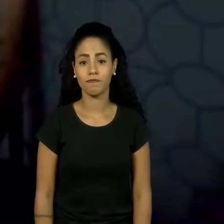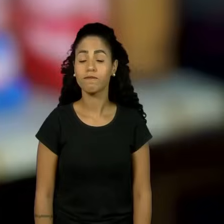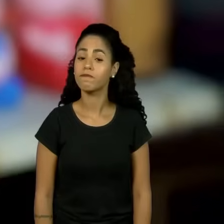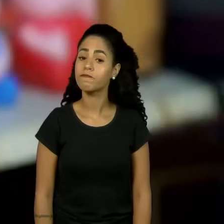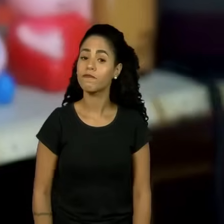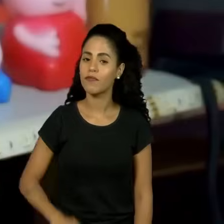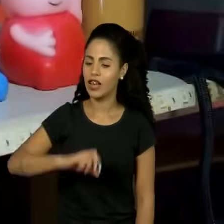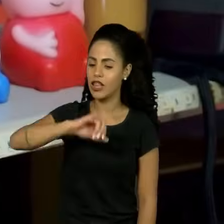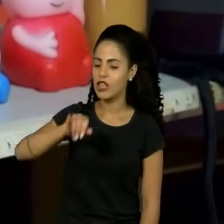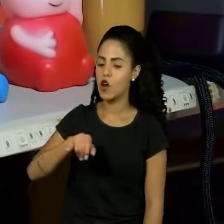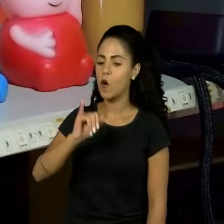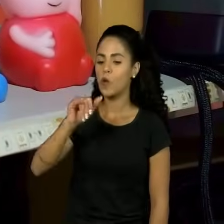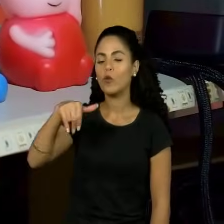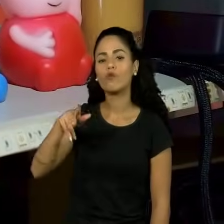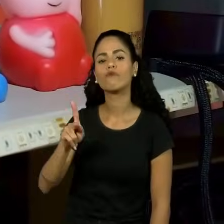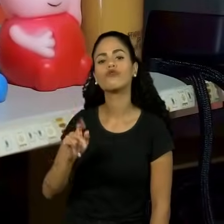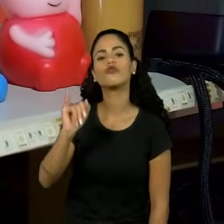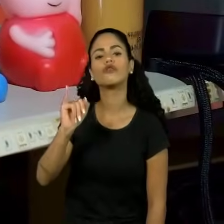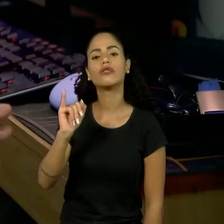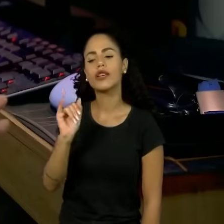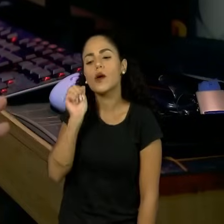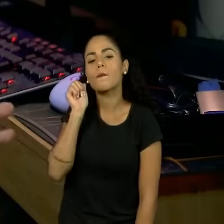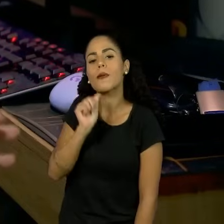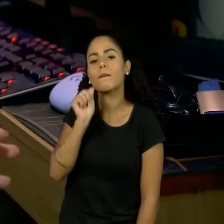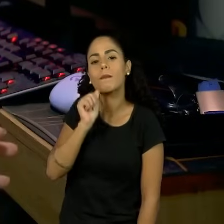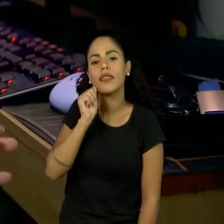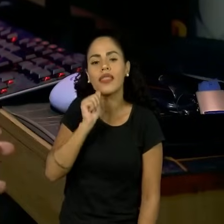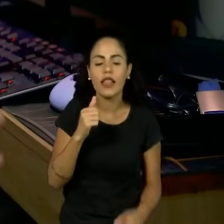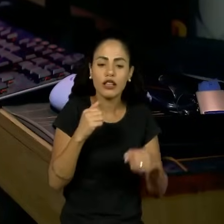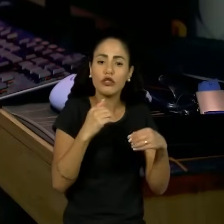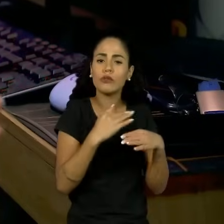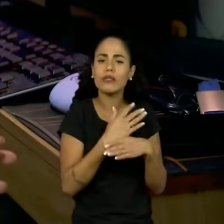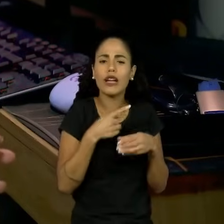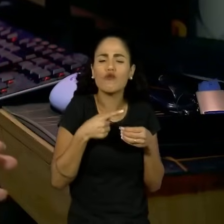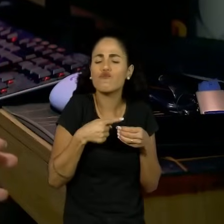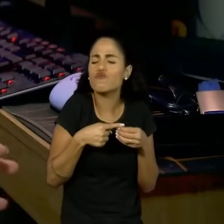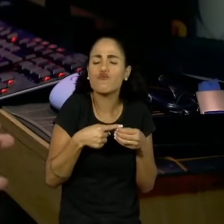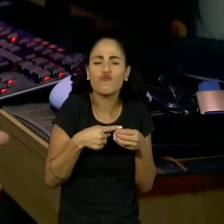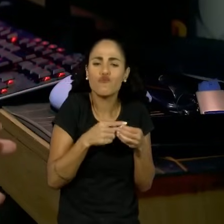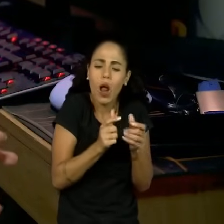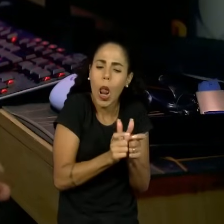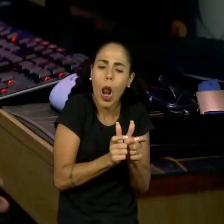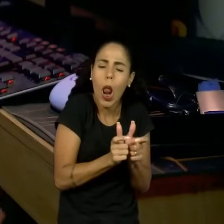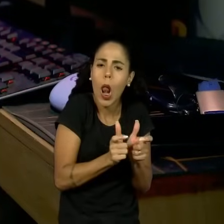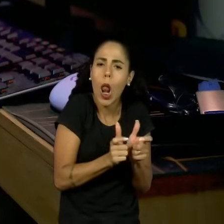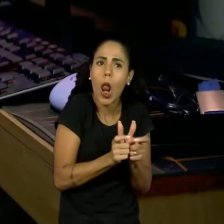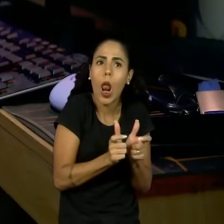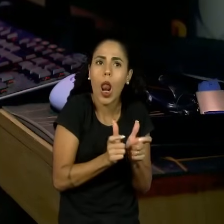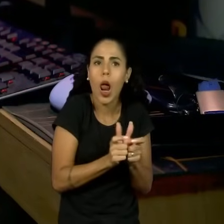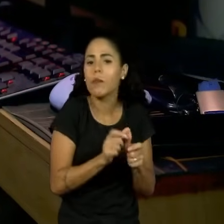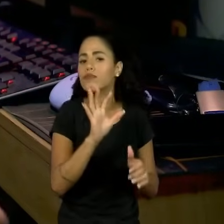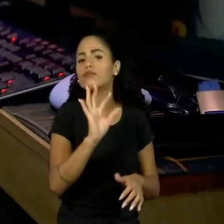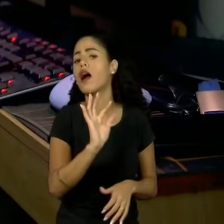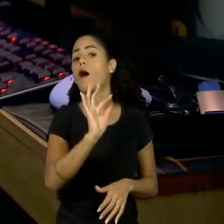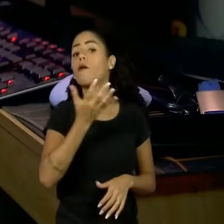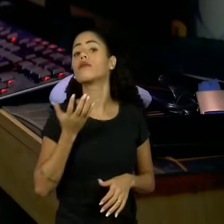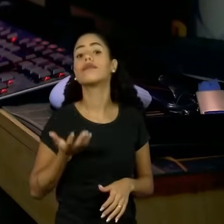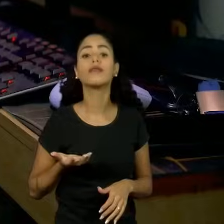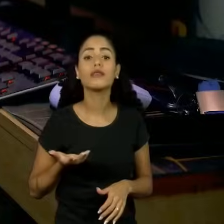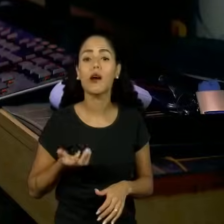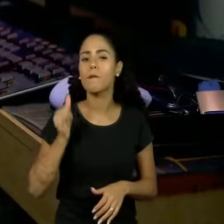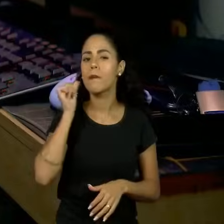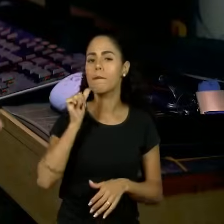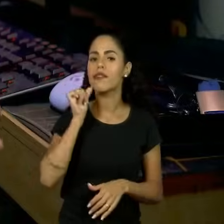Jinky é uma menina de uma cidade do interior, que veio do nada, assim. Uma menina